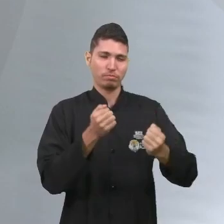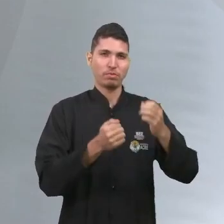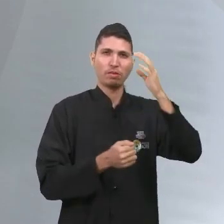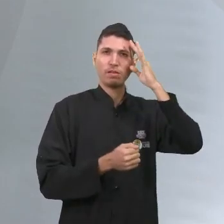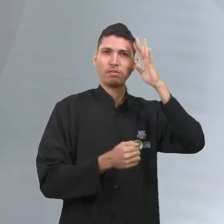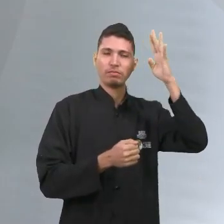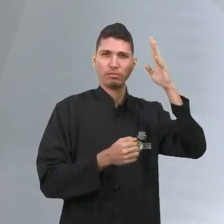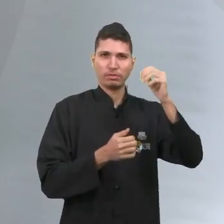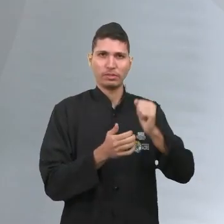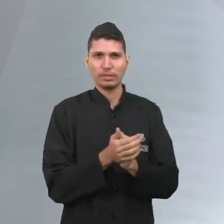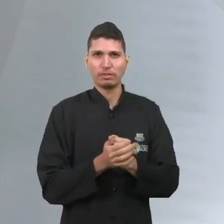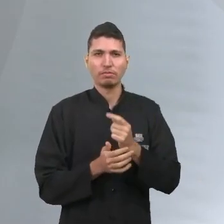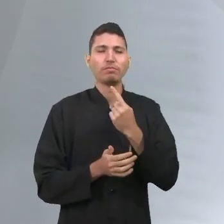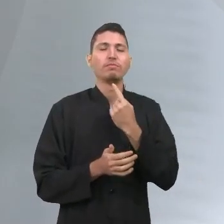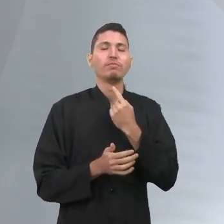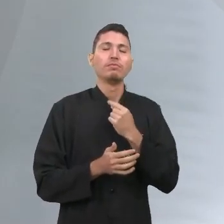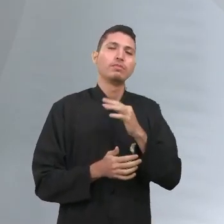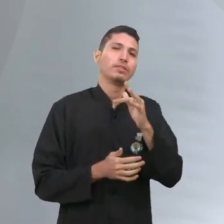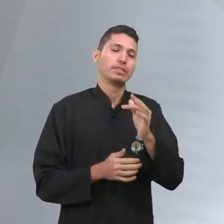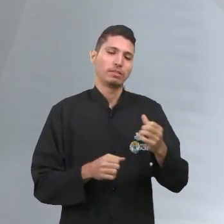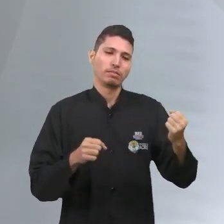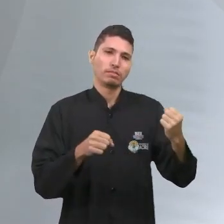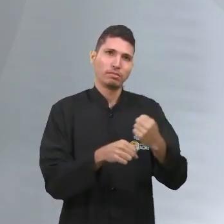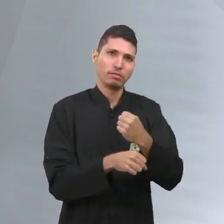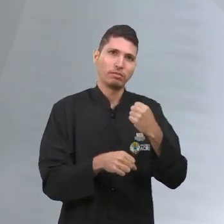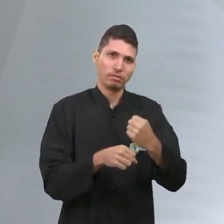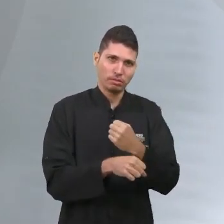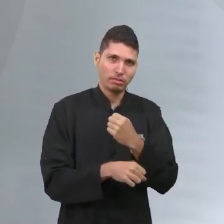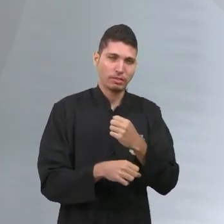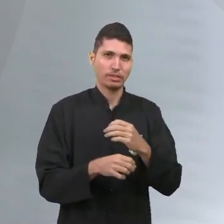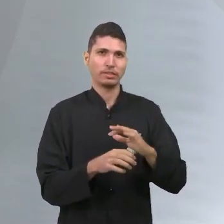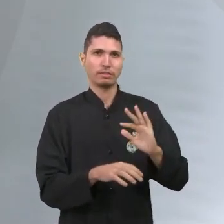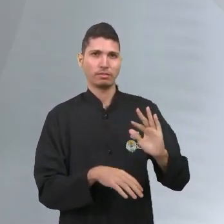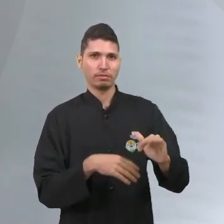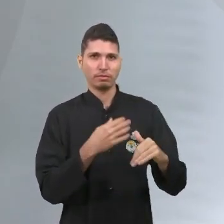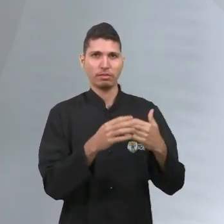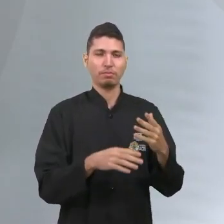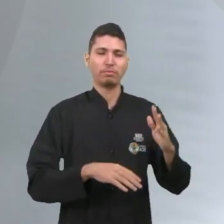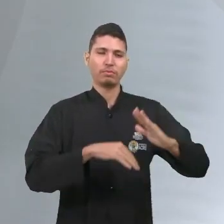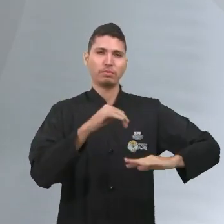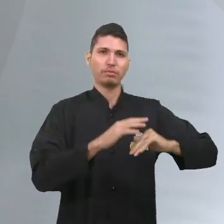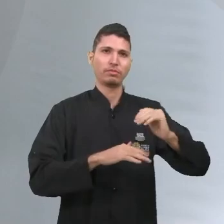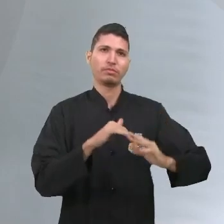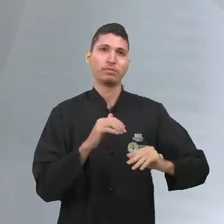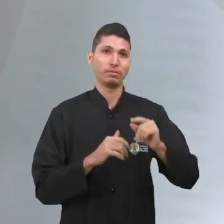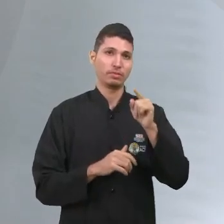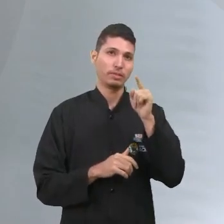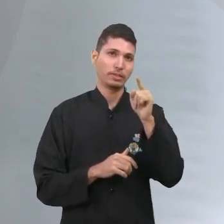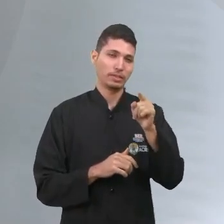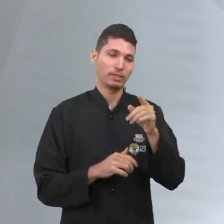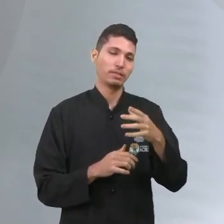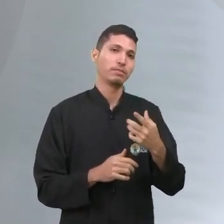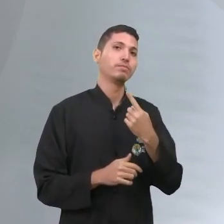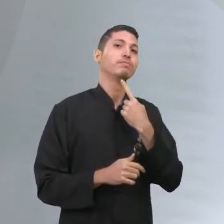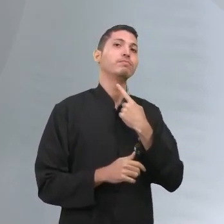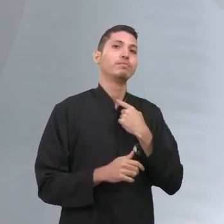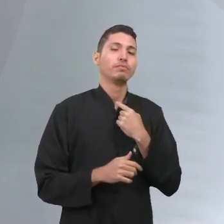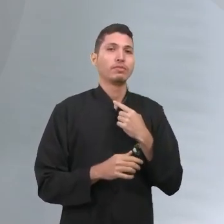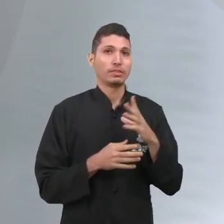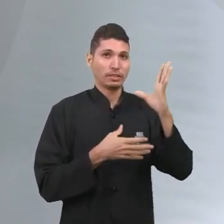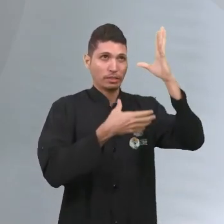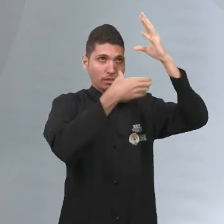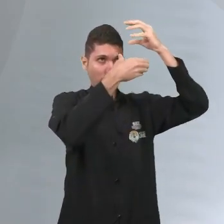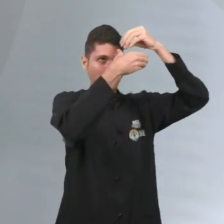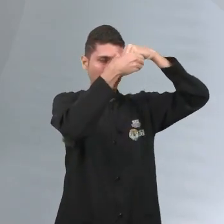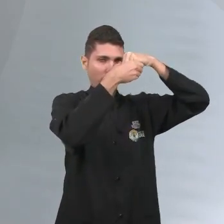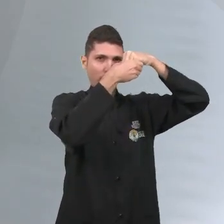ter, é a casa que você deseja construir, é a profissão que você quer ser. Mas aí, isso está na sua mente. E